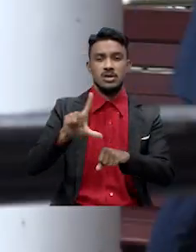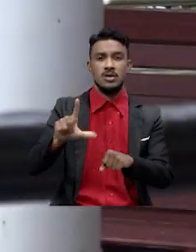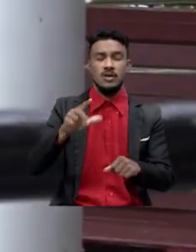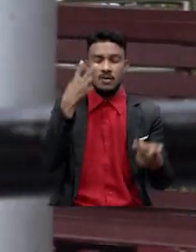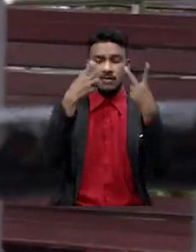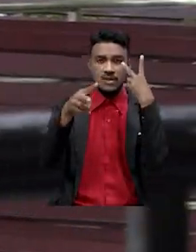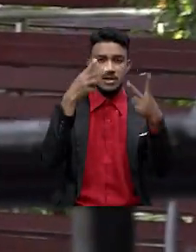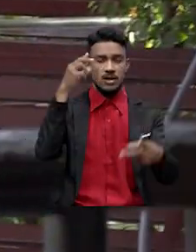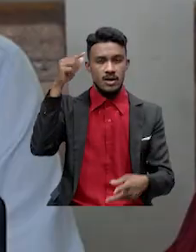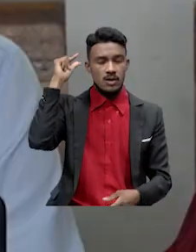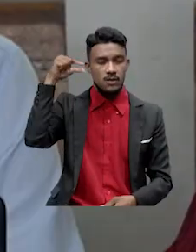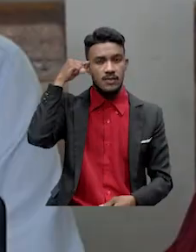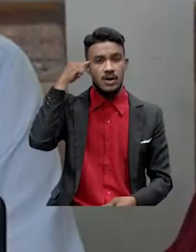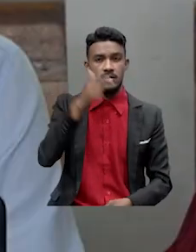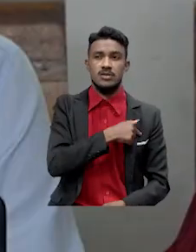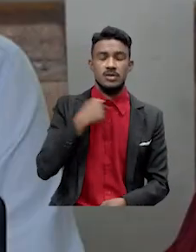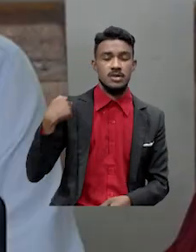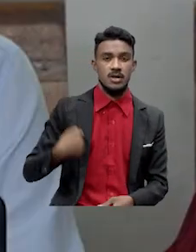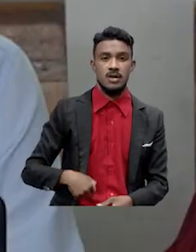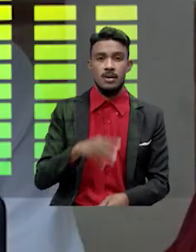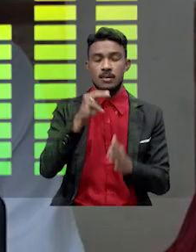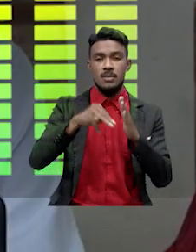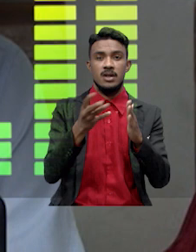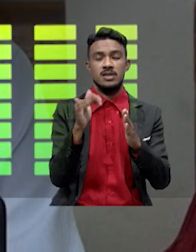nian nune media sira tengki halo entrevista.